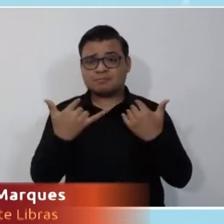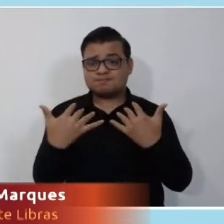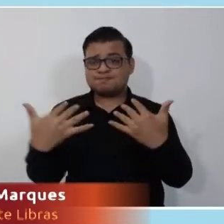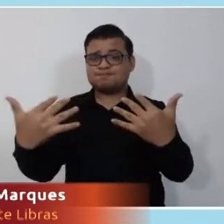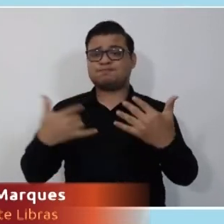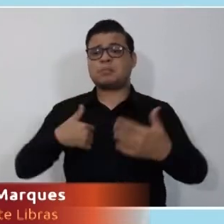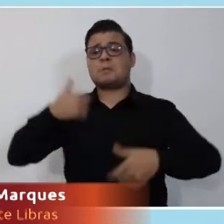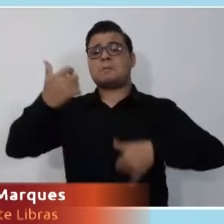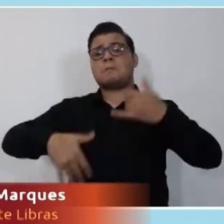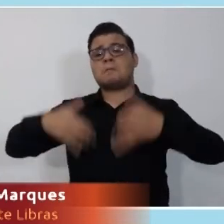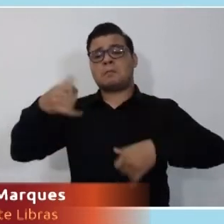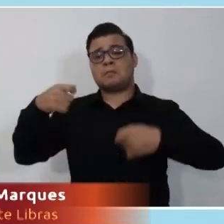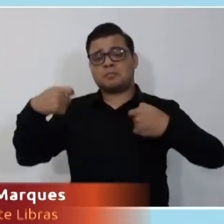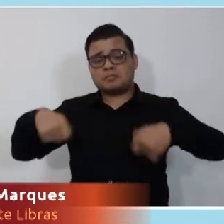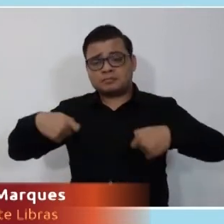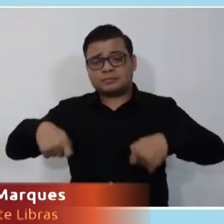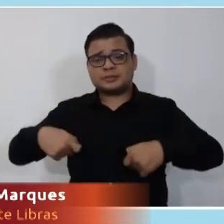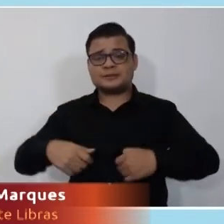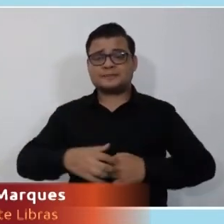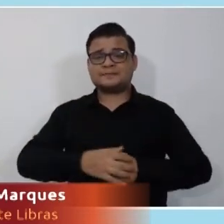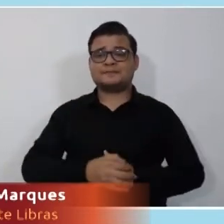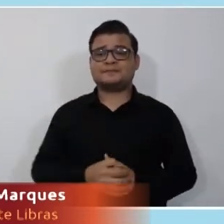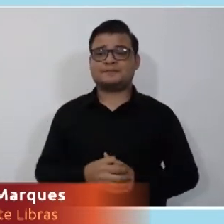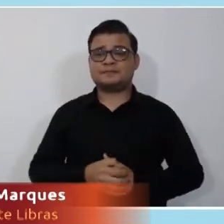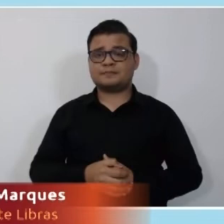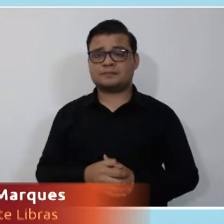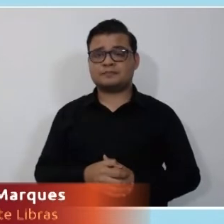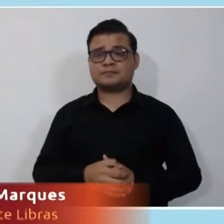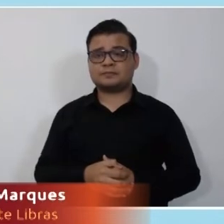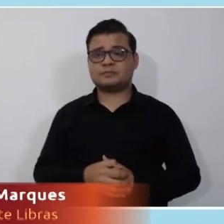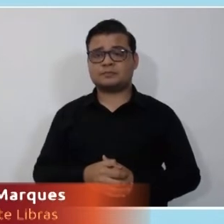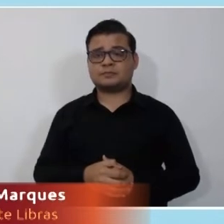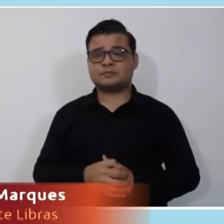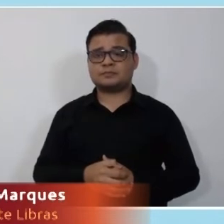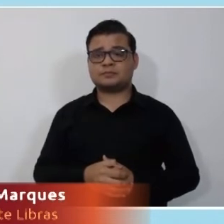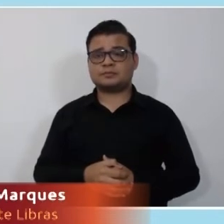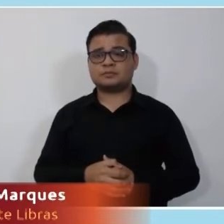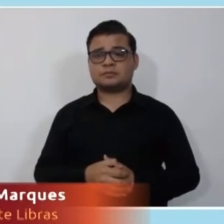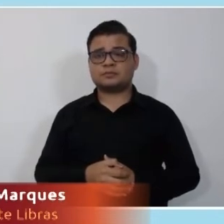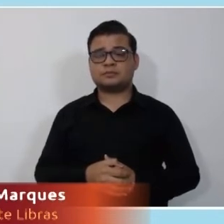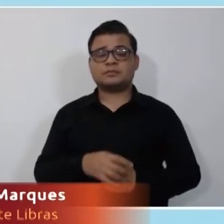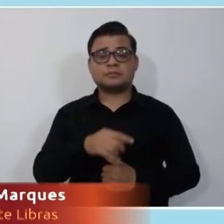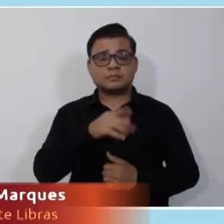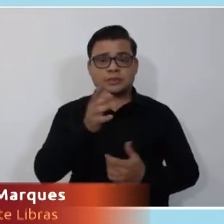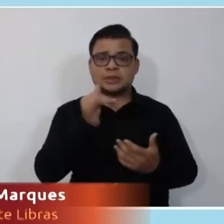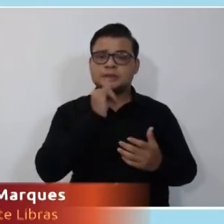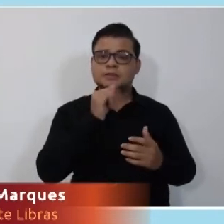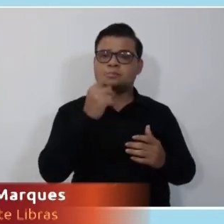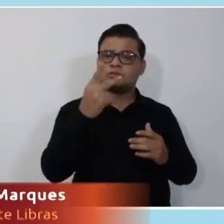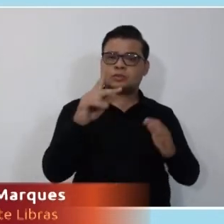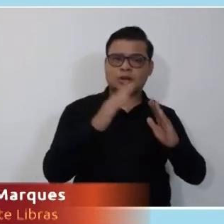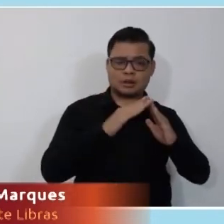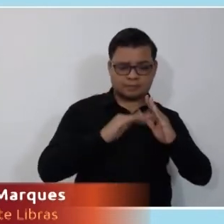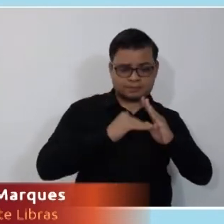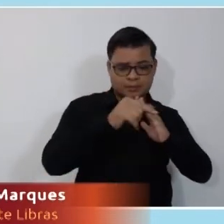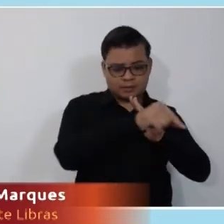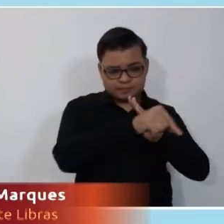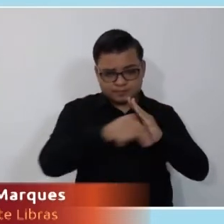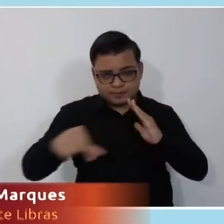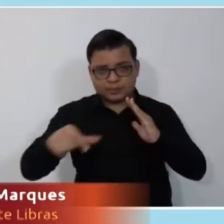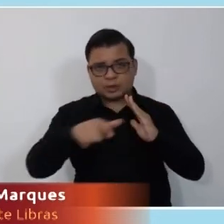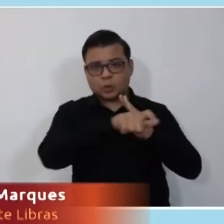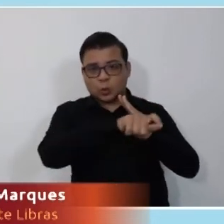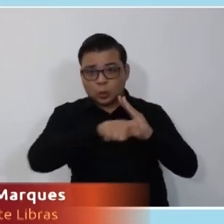passados, como o Marcos colocou. Então, valorizemos, vamos construir uma nova calçada, valorize essa nova calçada, né? Porque todos vamos andar